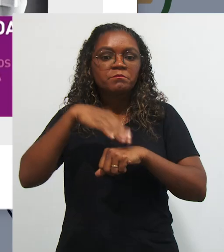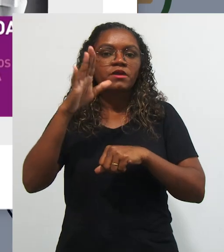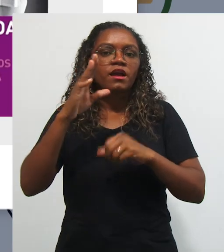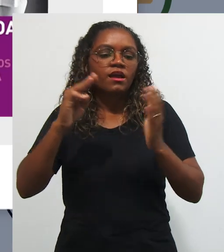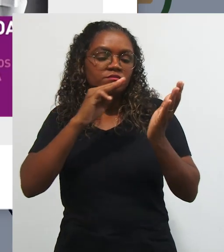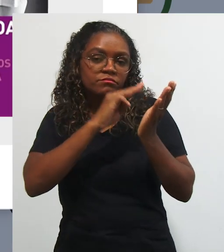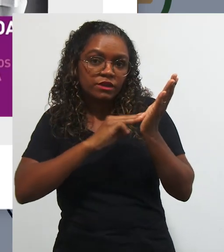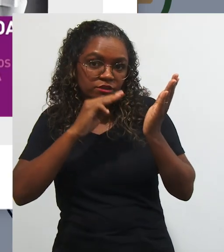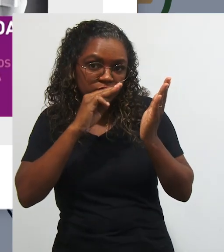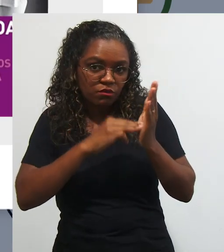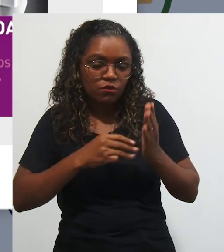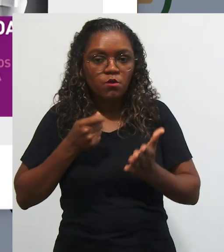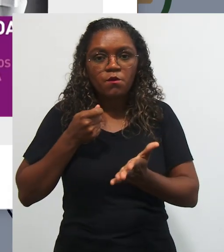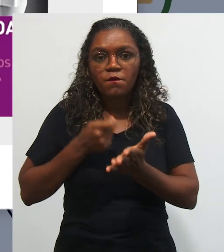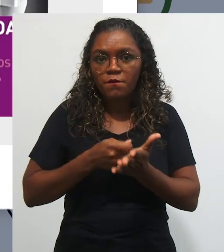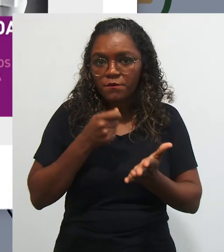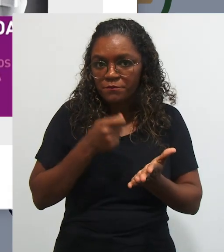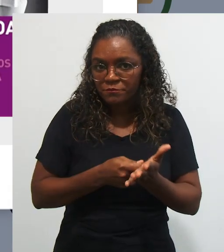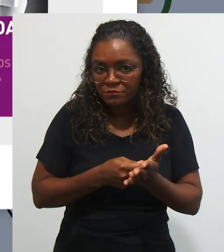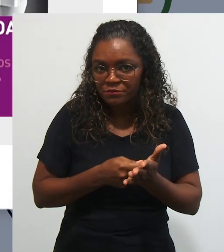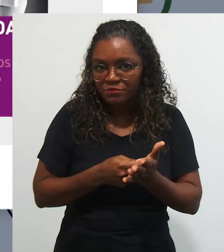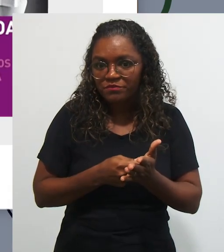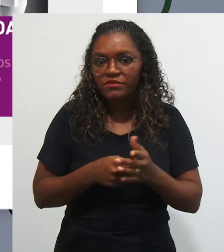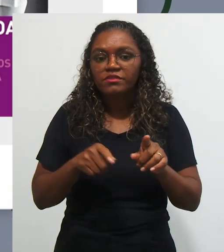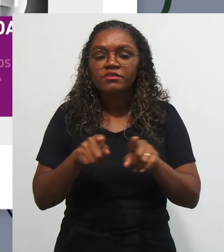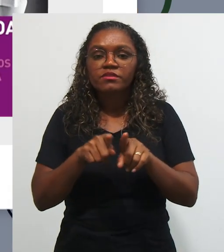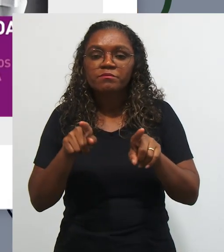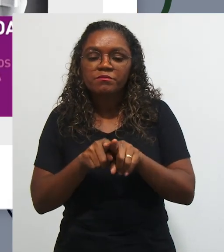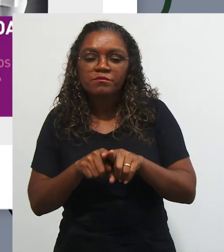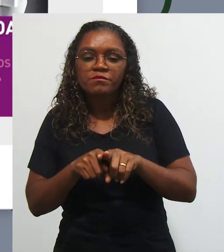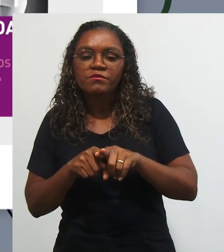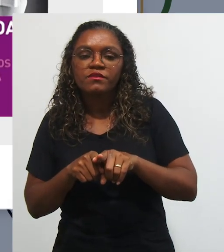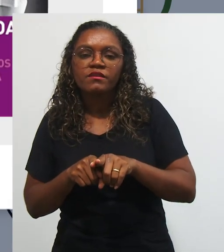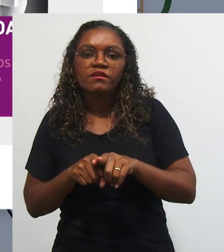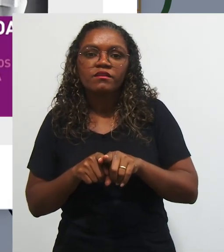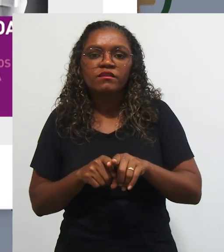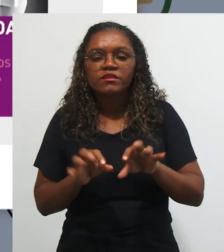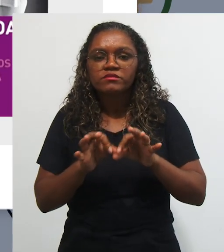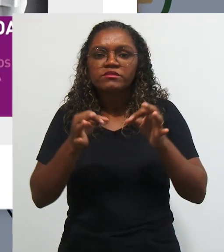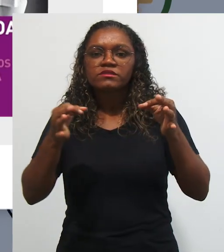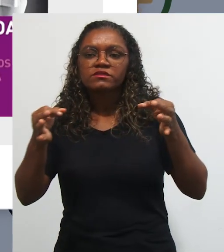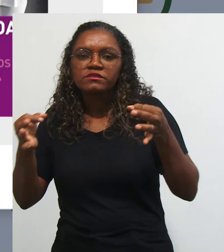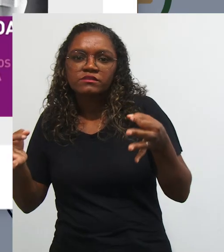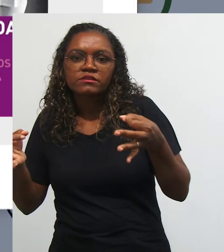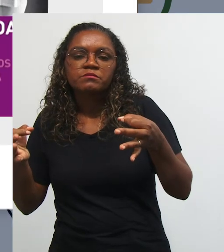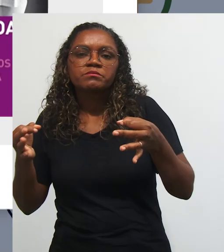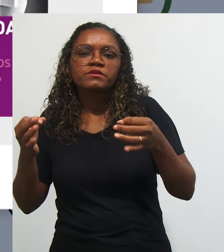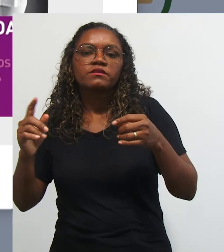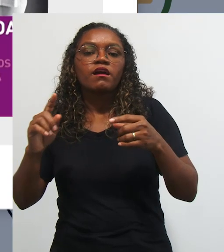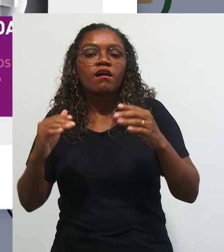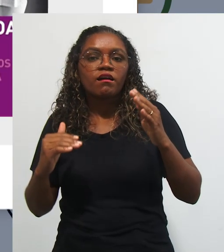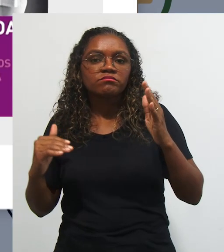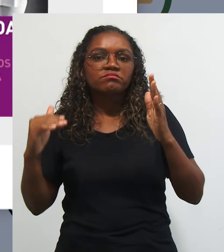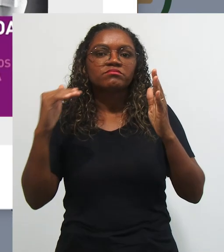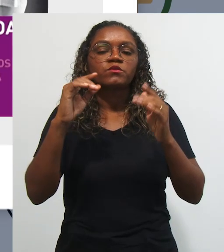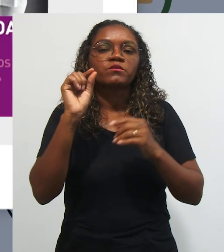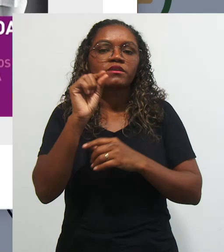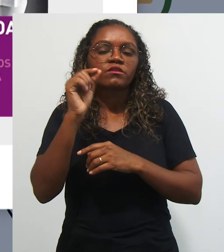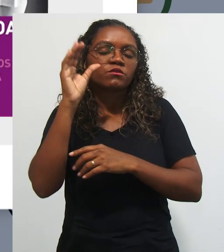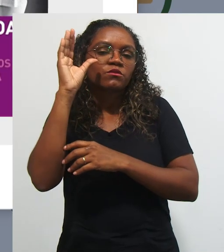mais metodicamente rigorosa, transita da ingenuidade para o que venho